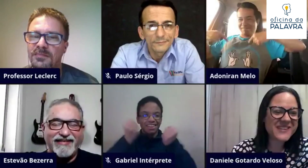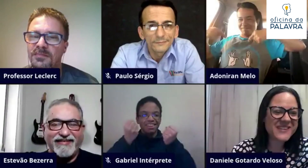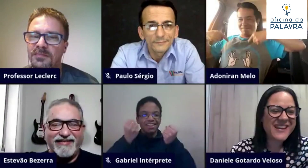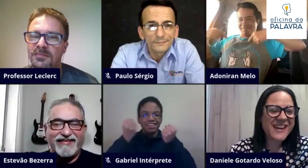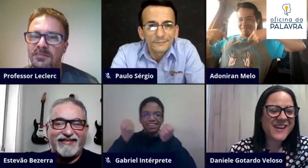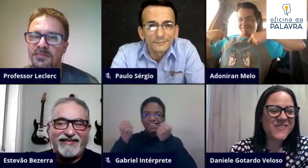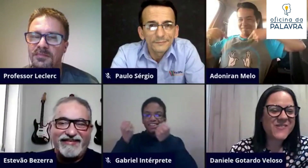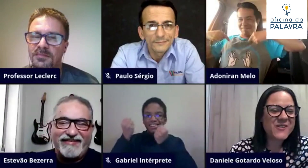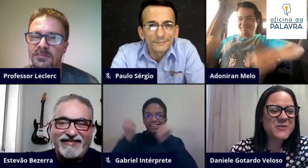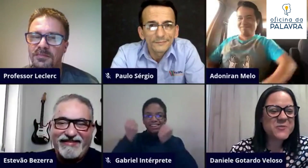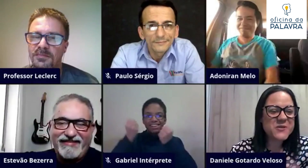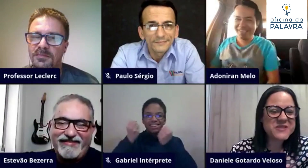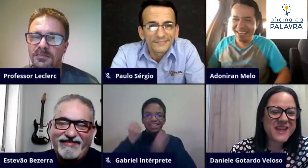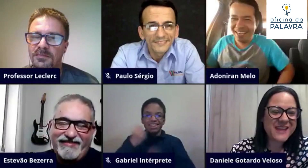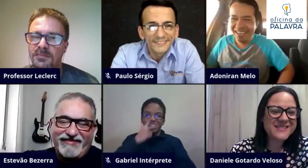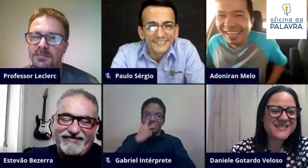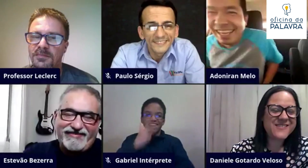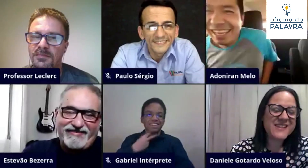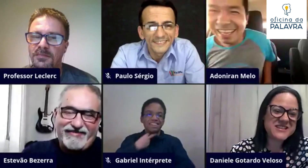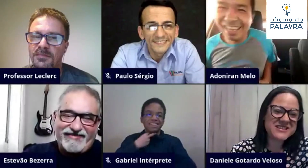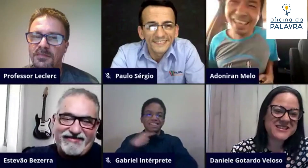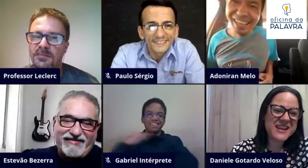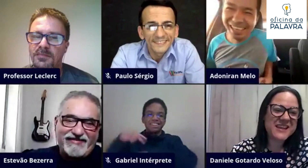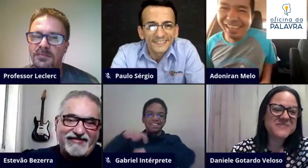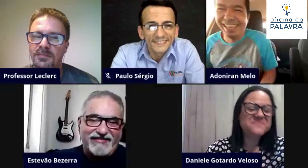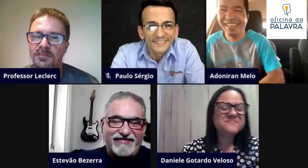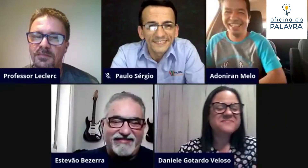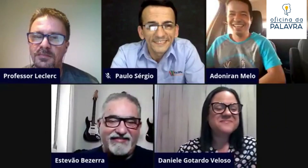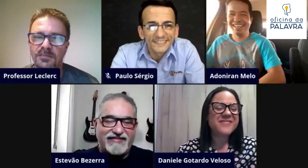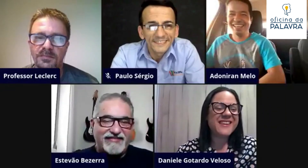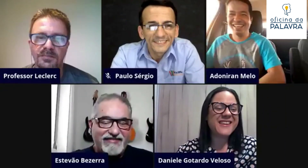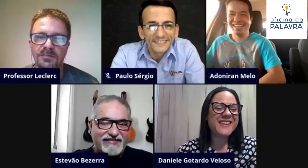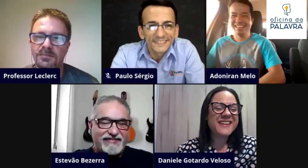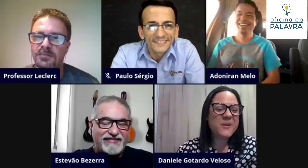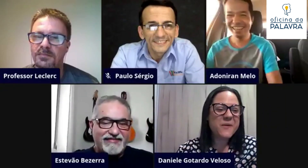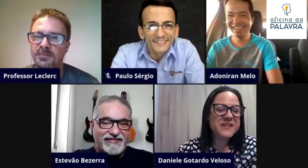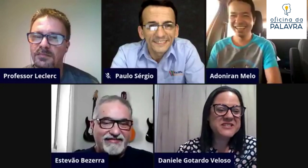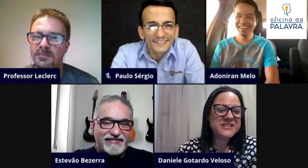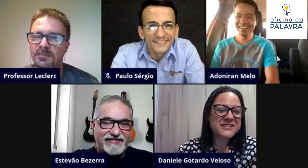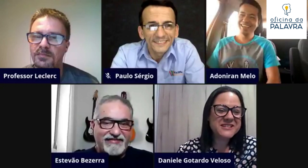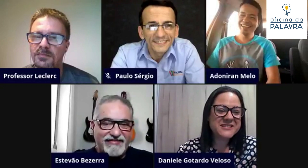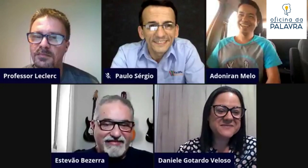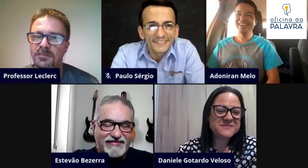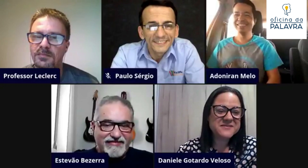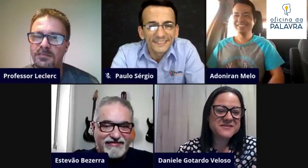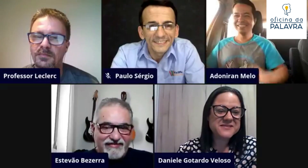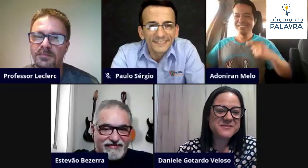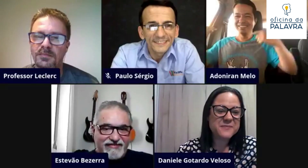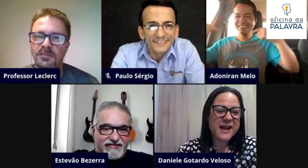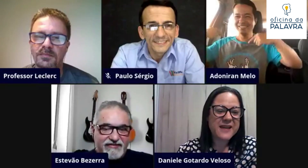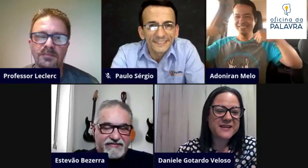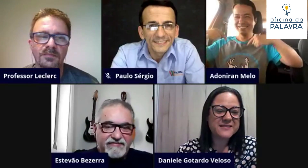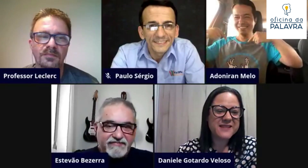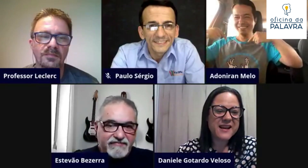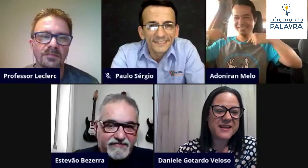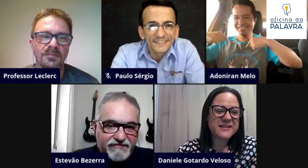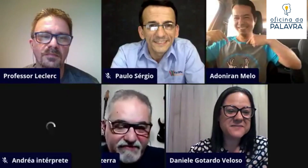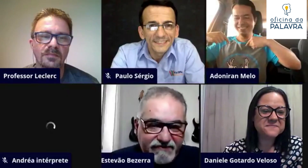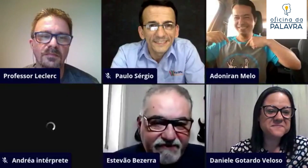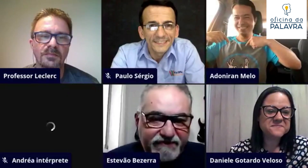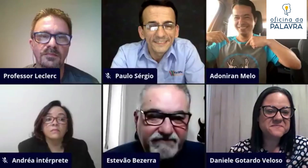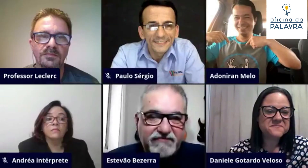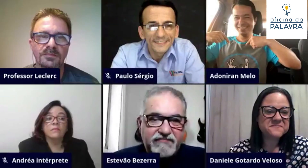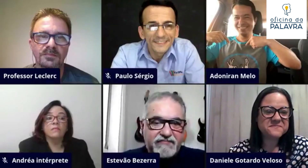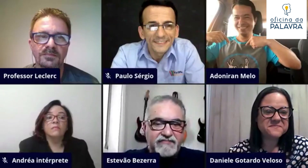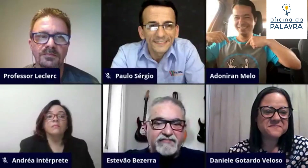desfile. Um outro projeto, então, que a gente tem, não é de... Esperar aí,